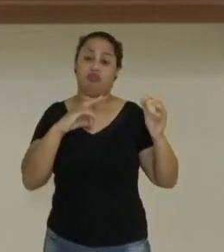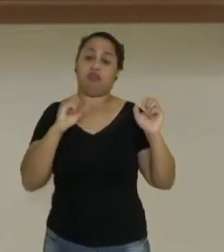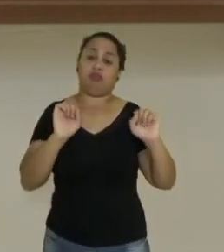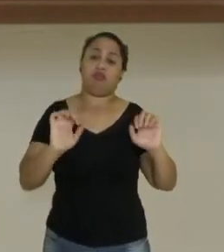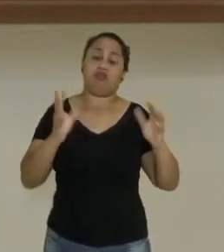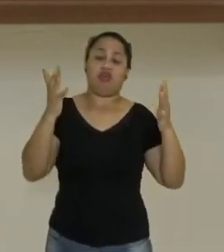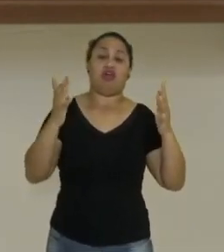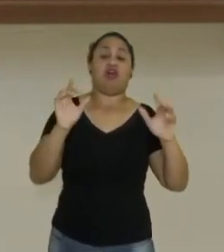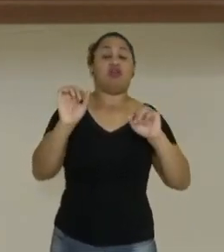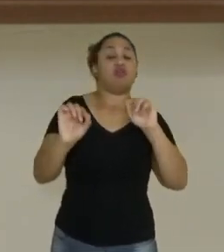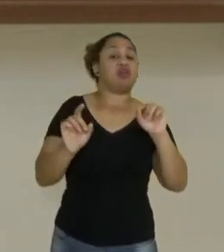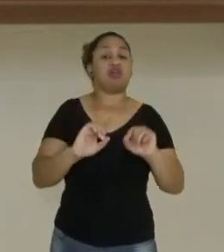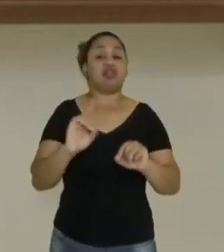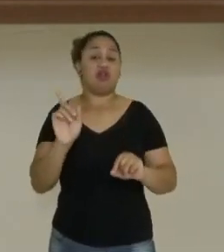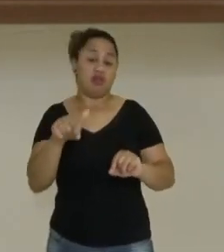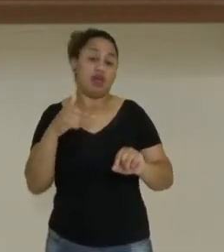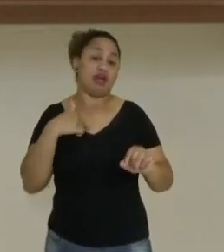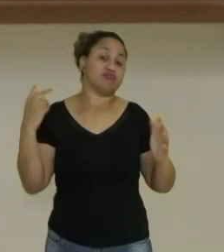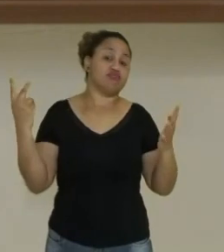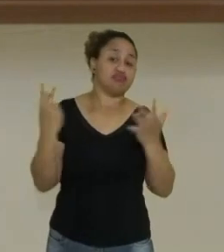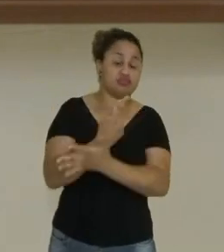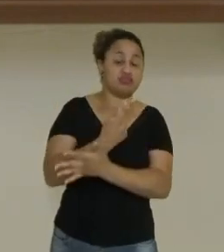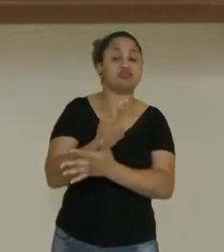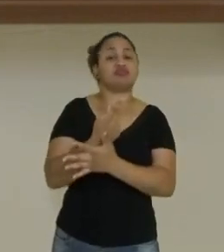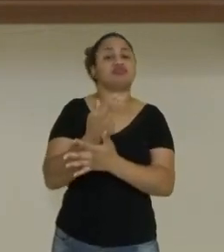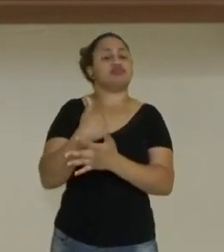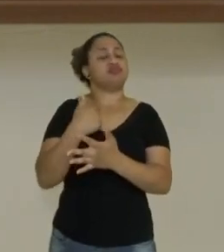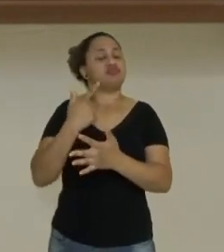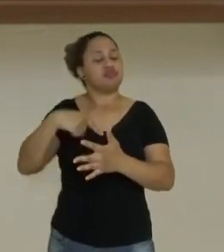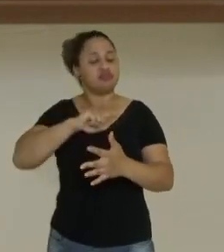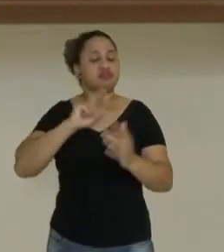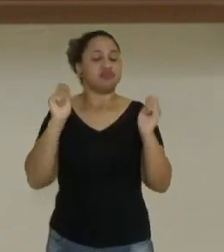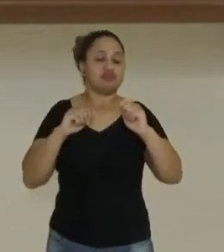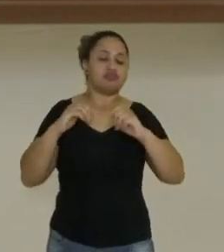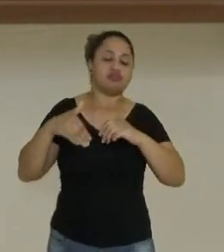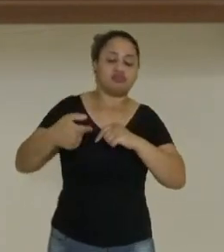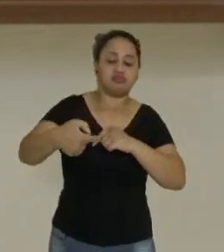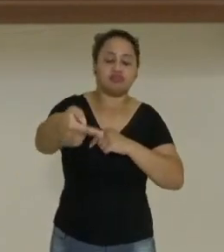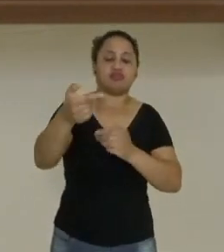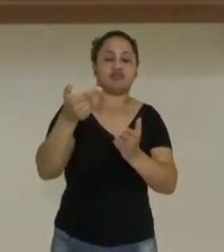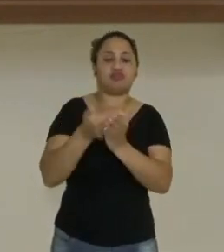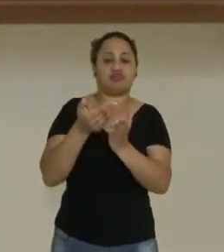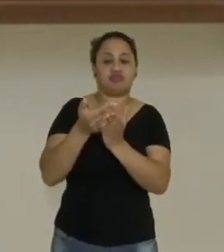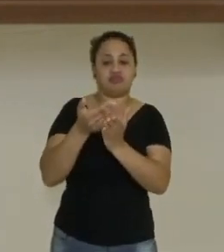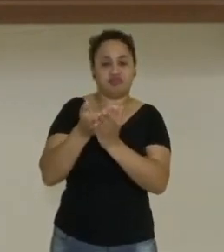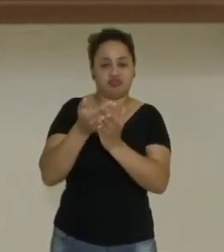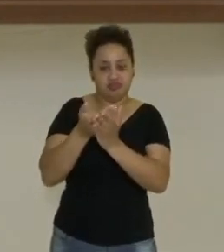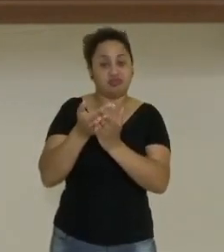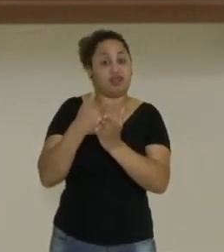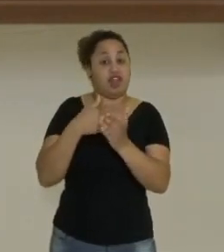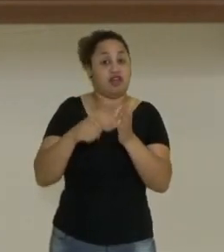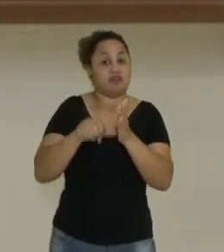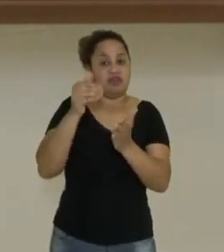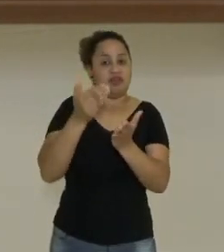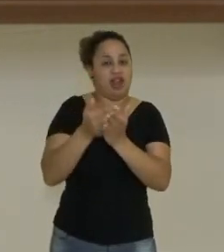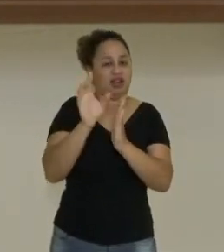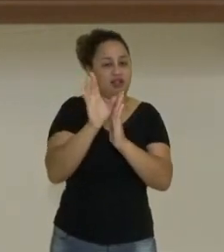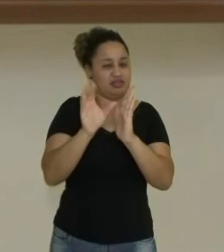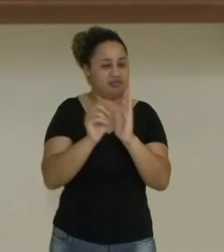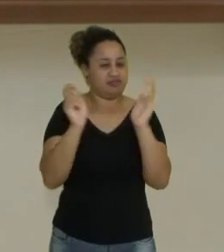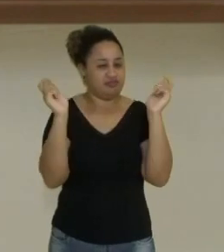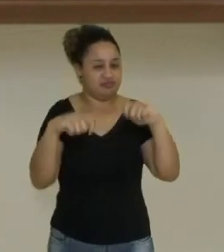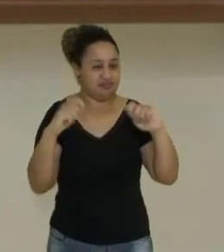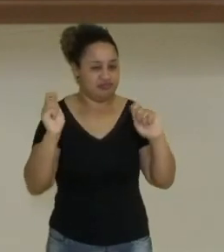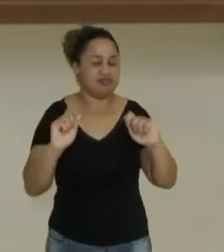não é um fenômeno aleatório. Então, nós provavelmente em outras aulas, que a gente é a primeira aula de probabilidade,